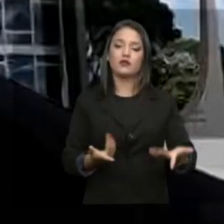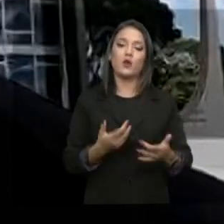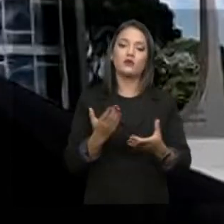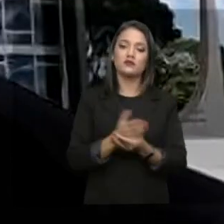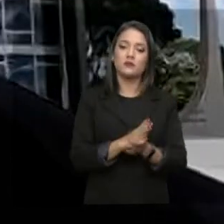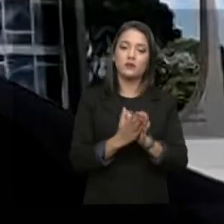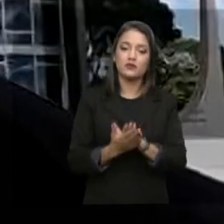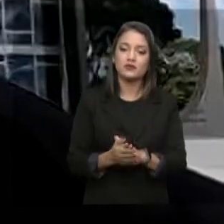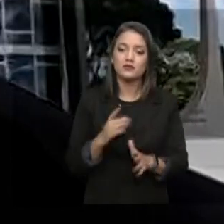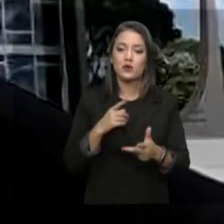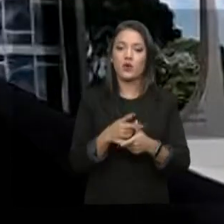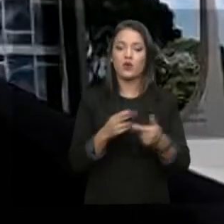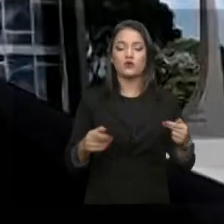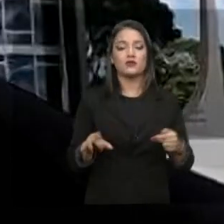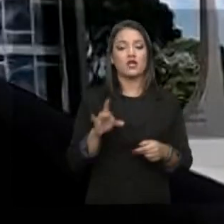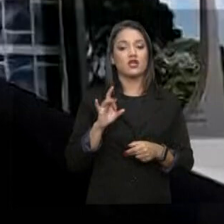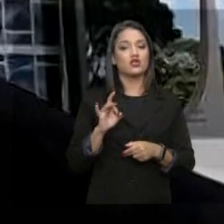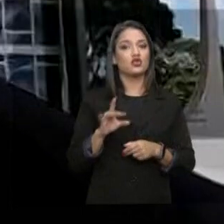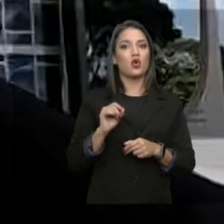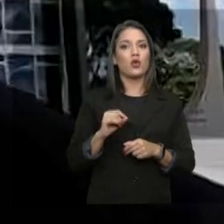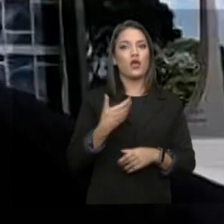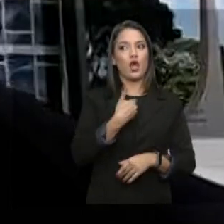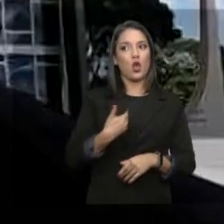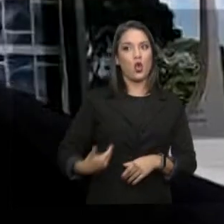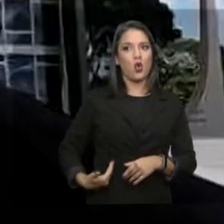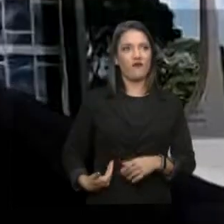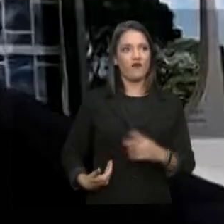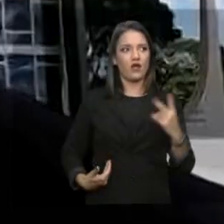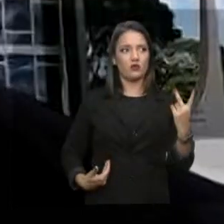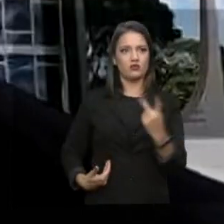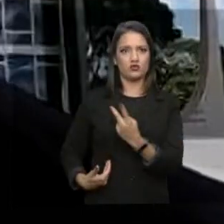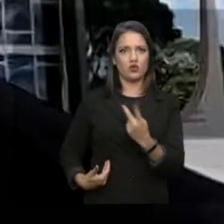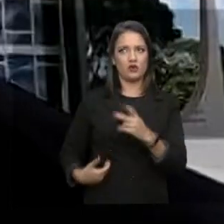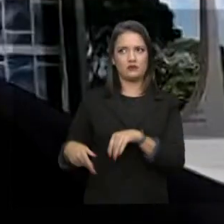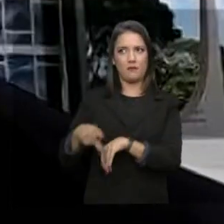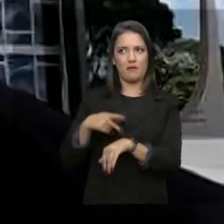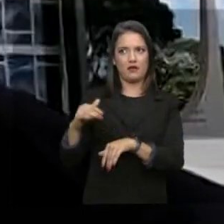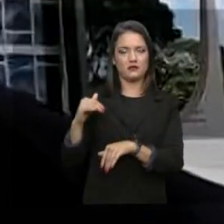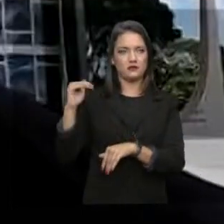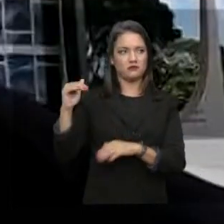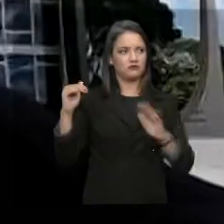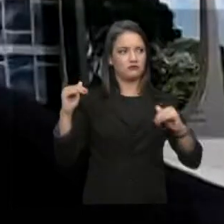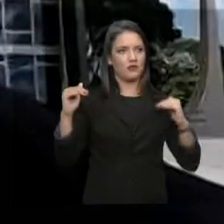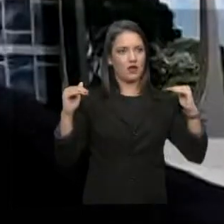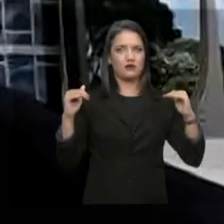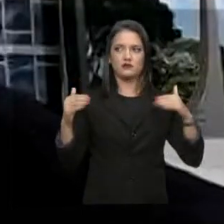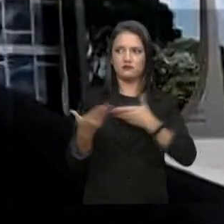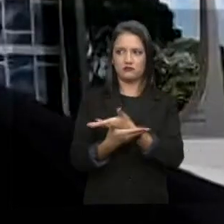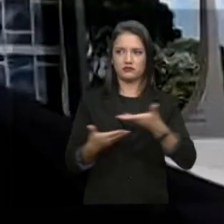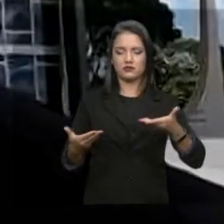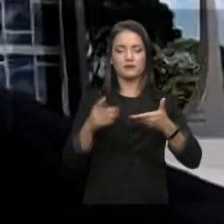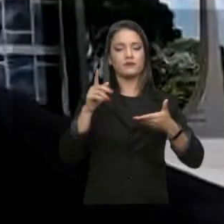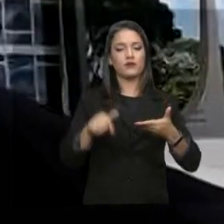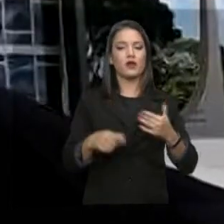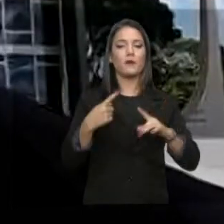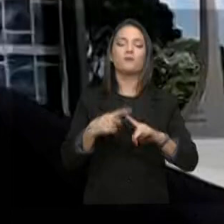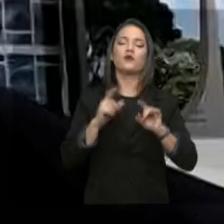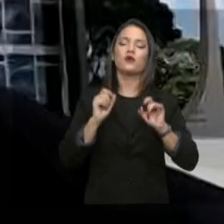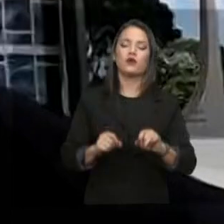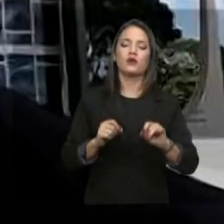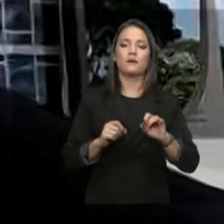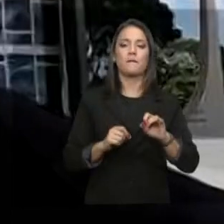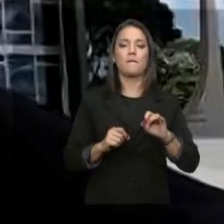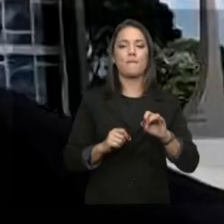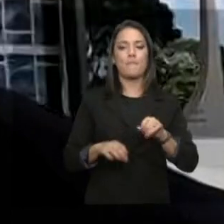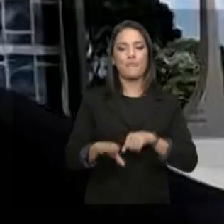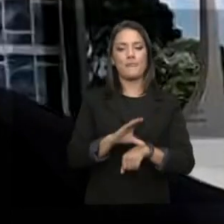caráter necessariamente intergovernamental entre Estados soberanos. Eis que o ordenamento constitucional brasileiro nesse tema apenas prevê a